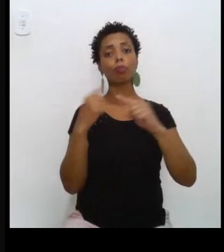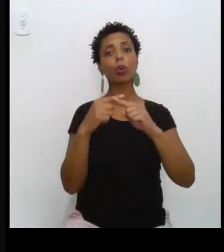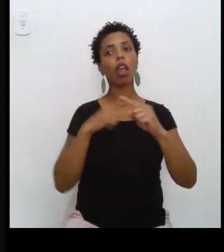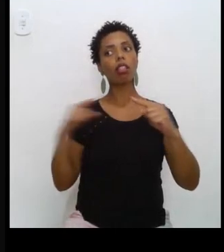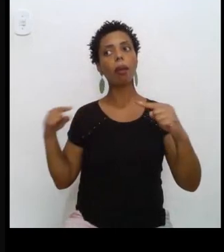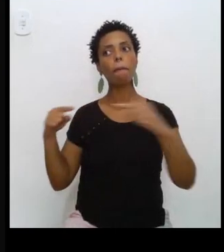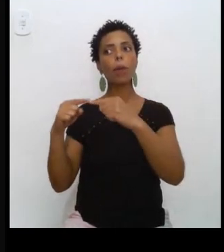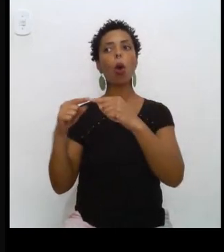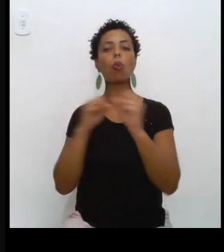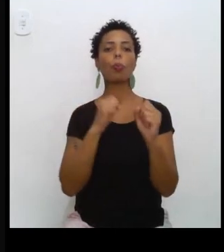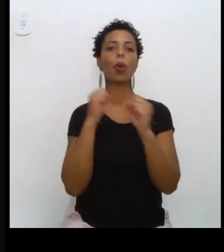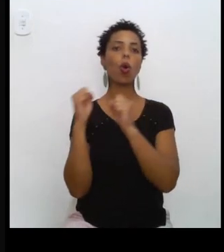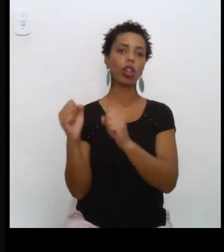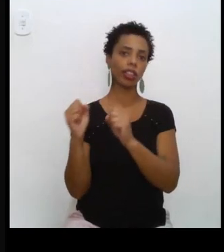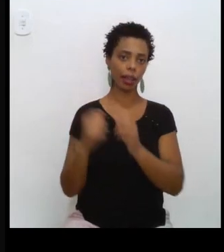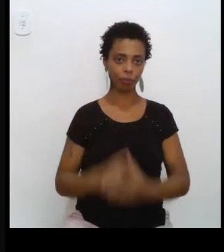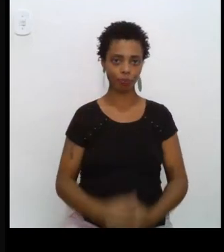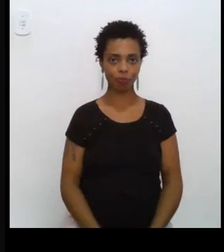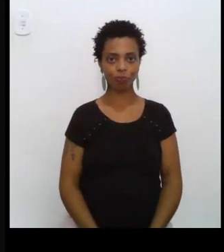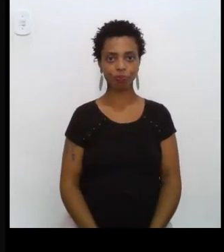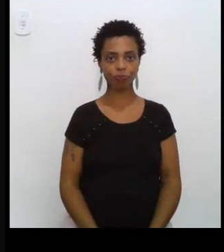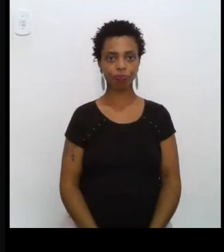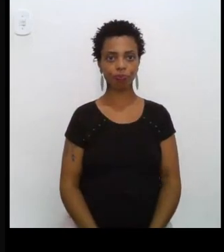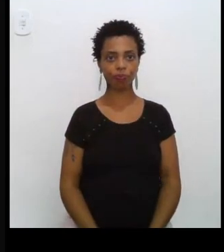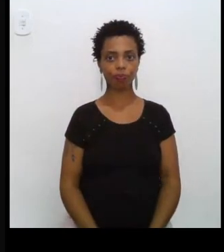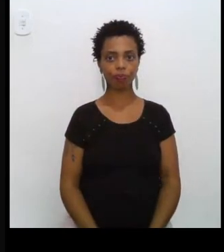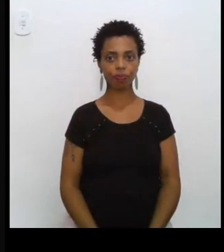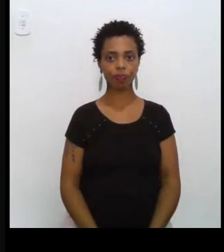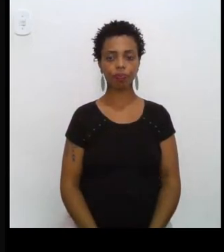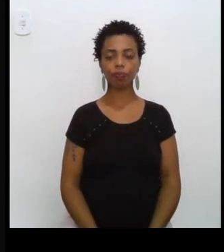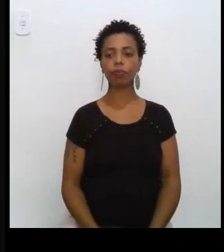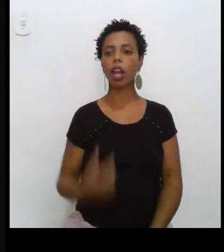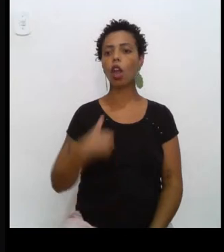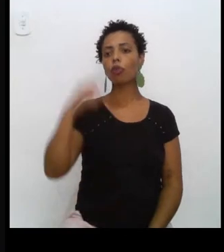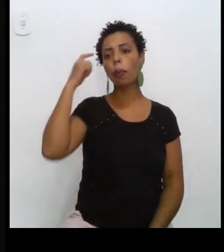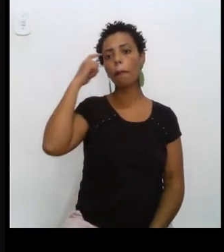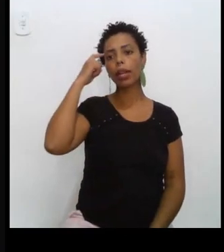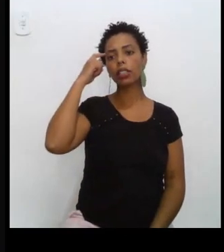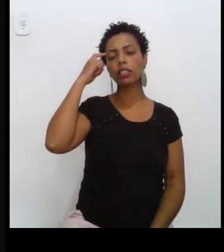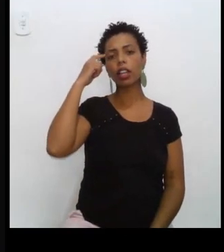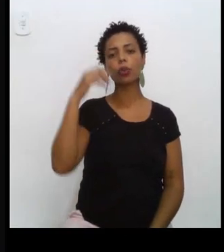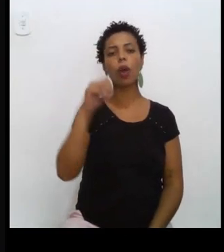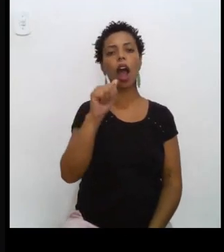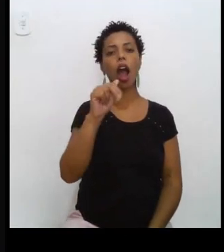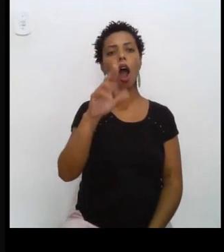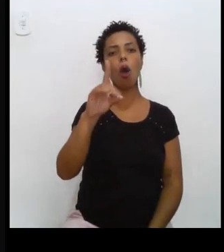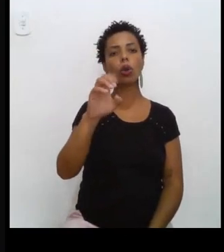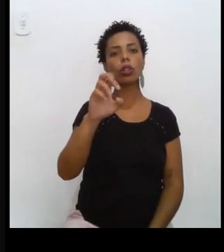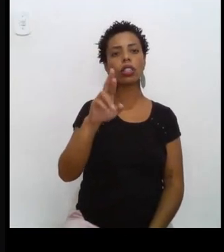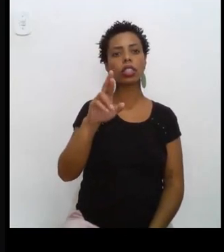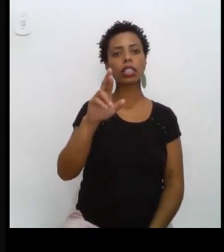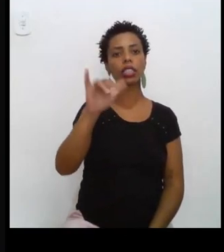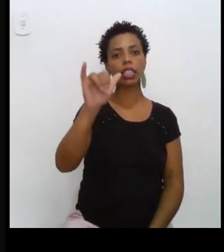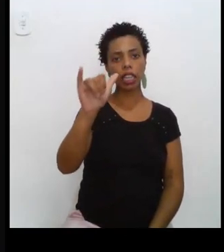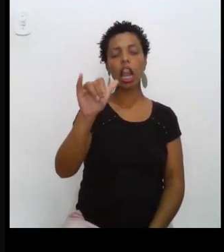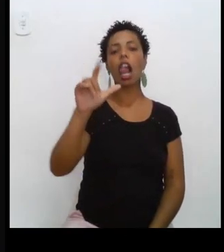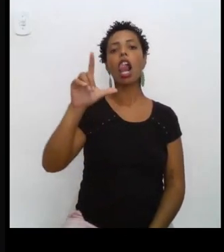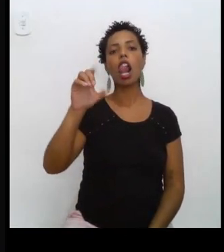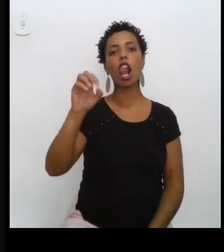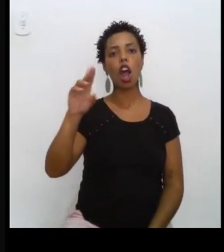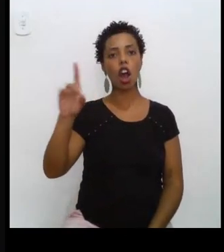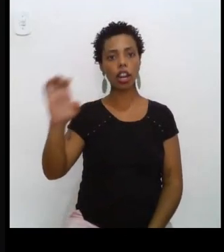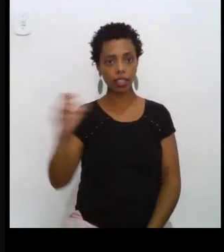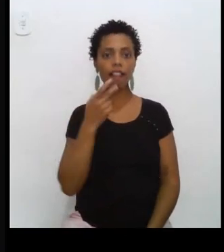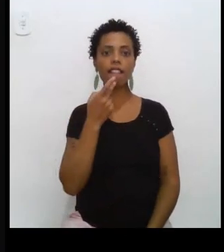fico pensando aqui é até quando por exemplo audre Lorde fala sobre as ferramentas e sobre um jogo que pertence ao